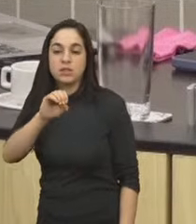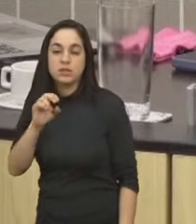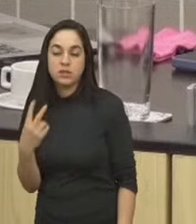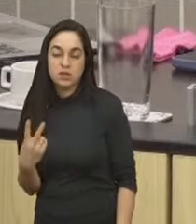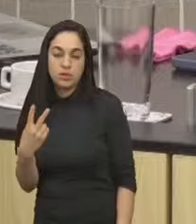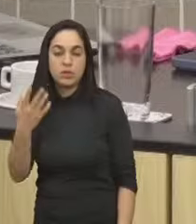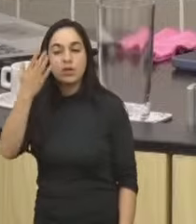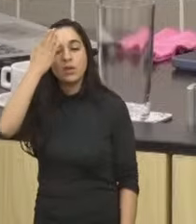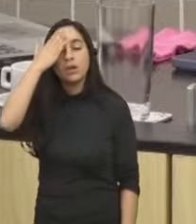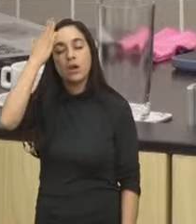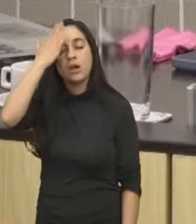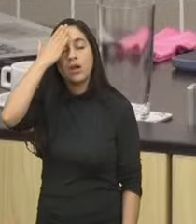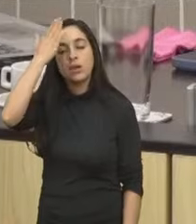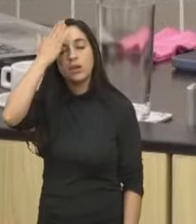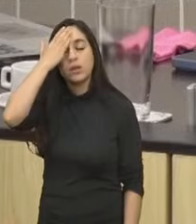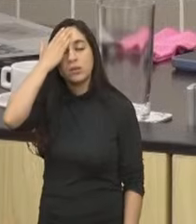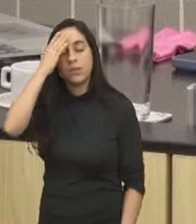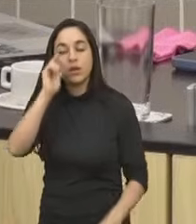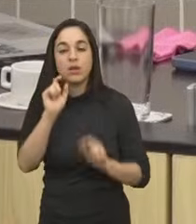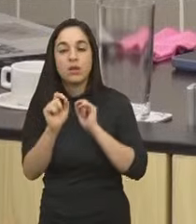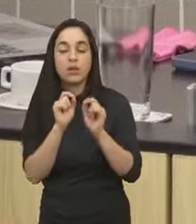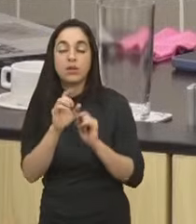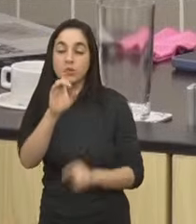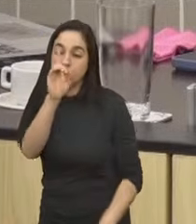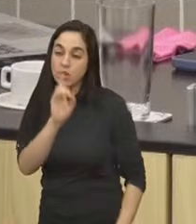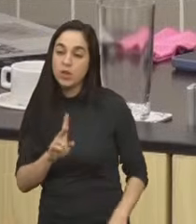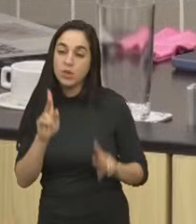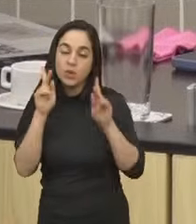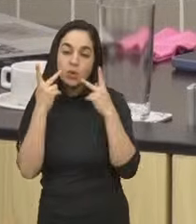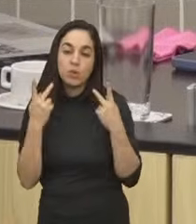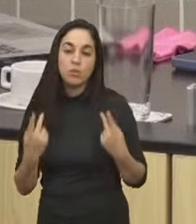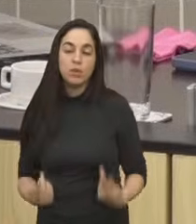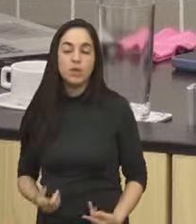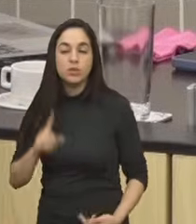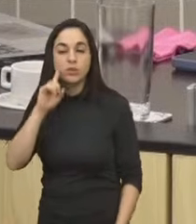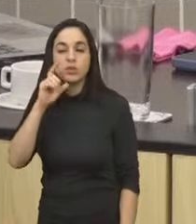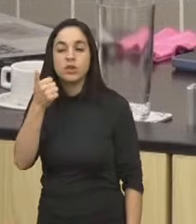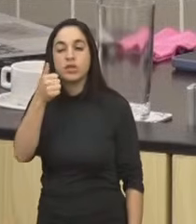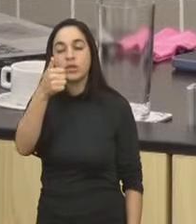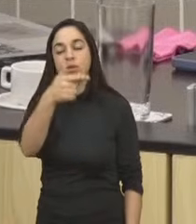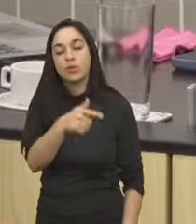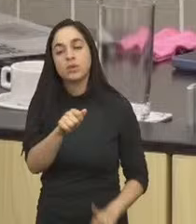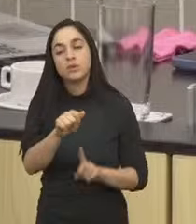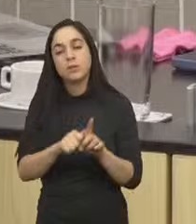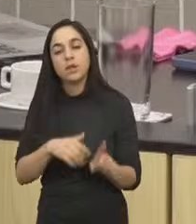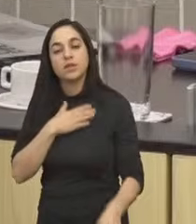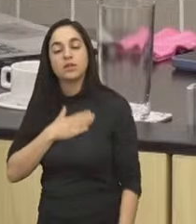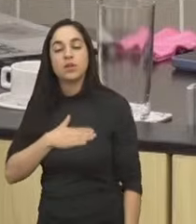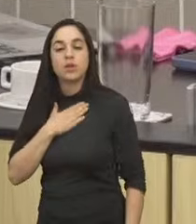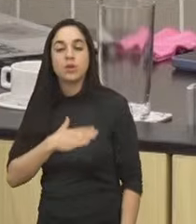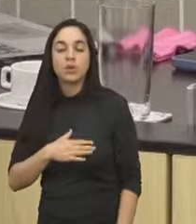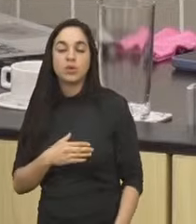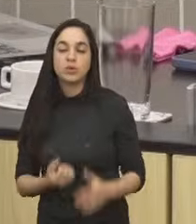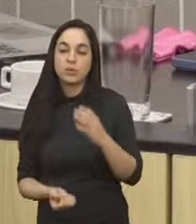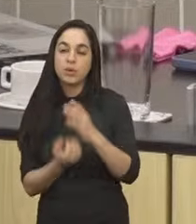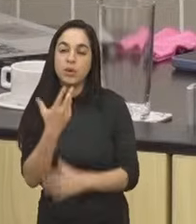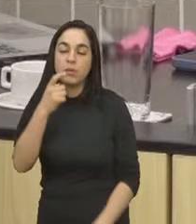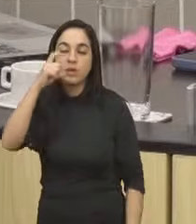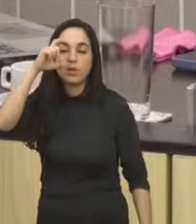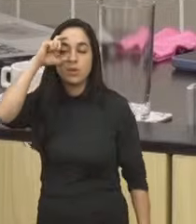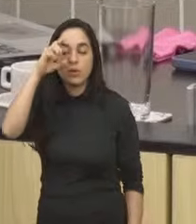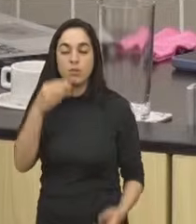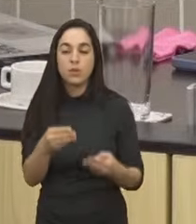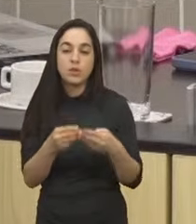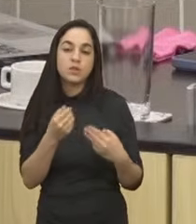e conscientização dos direitos humanos, comemorado em 12 de agosto. Autoria, vereador Marcelo Dantas. Moção